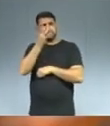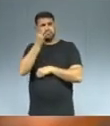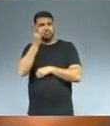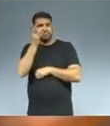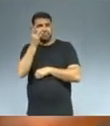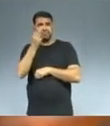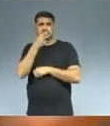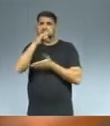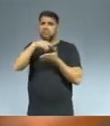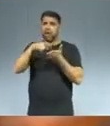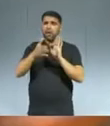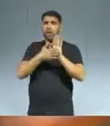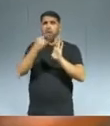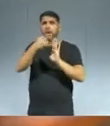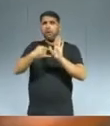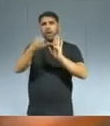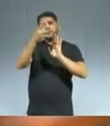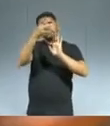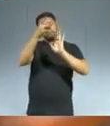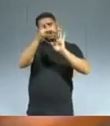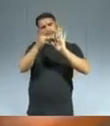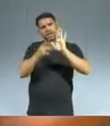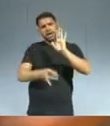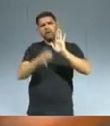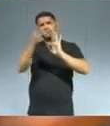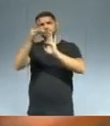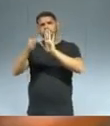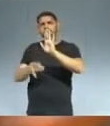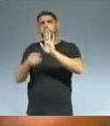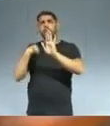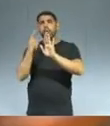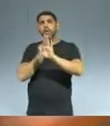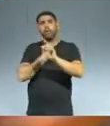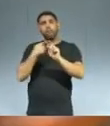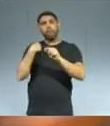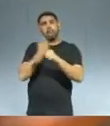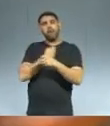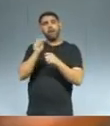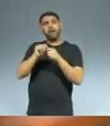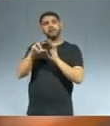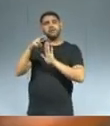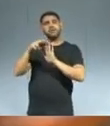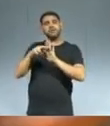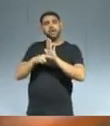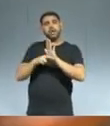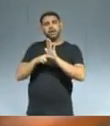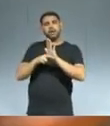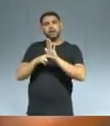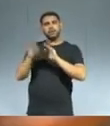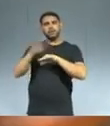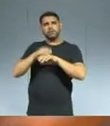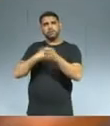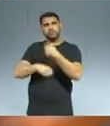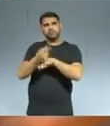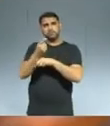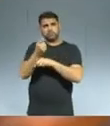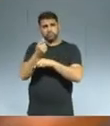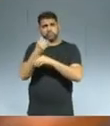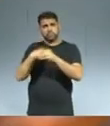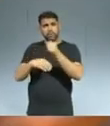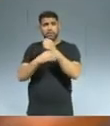que estavam ali porque ele era um documento que definia na o que para nós são essas diretrizes de sustentabilidade